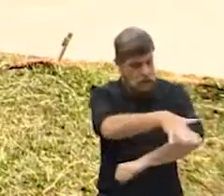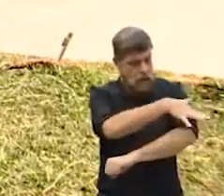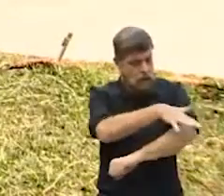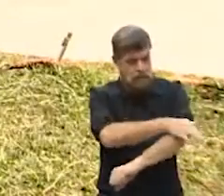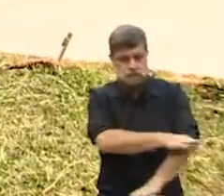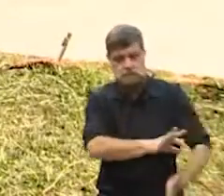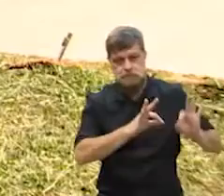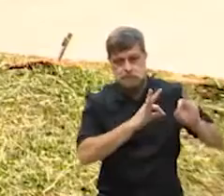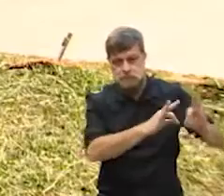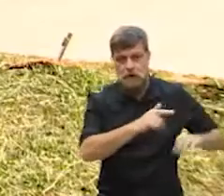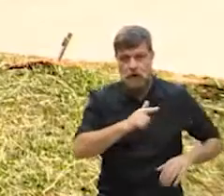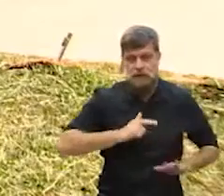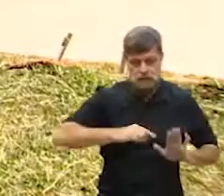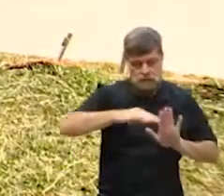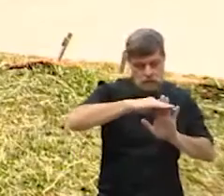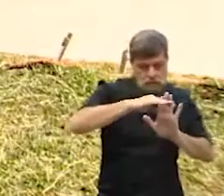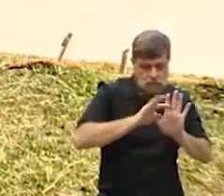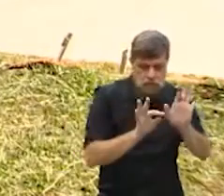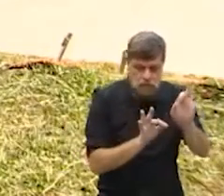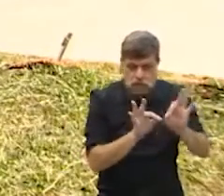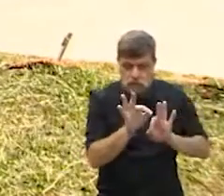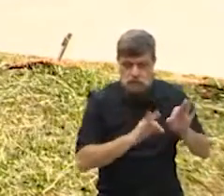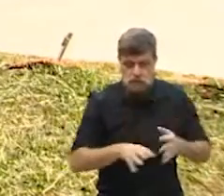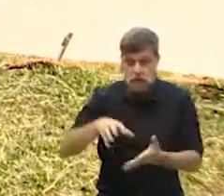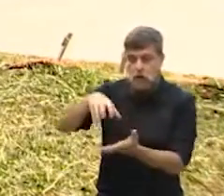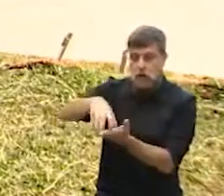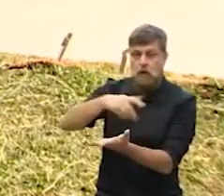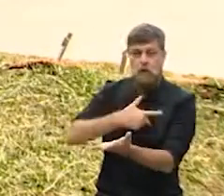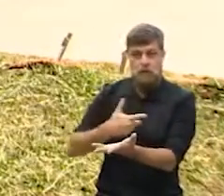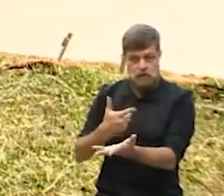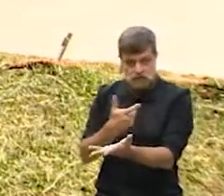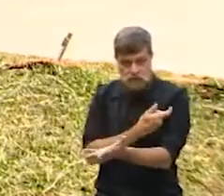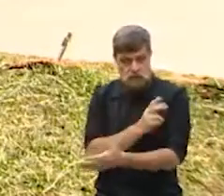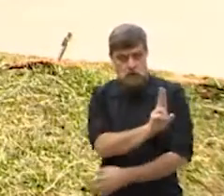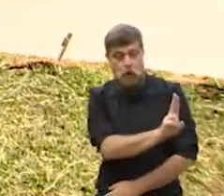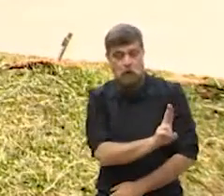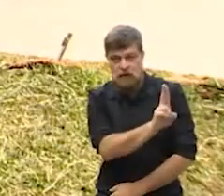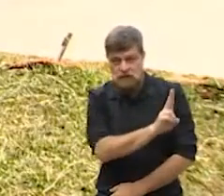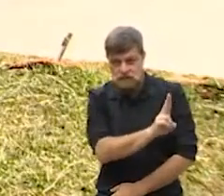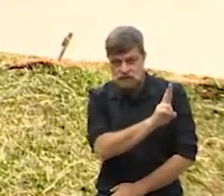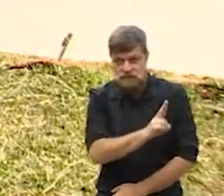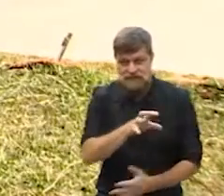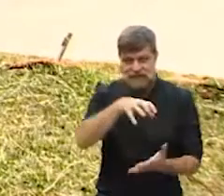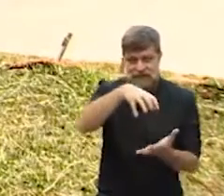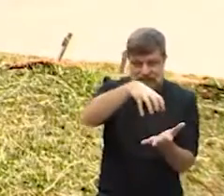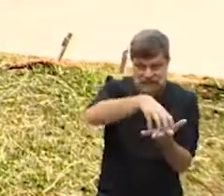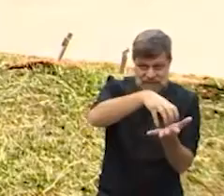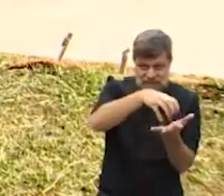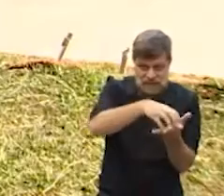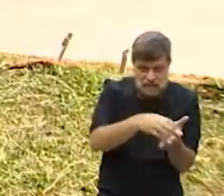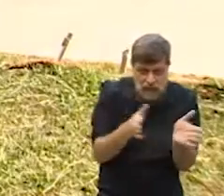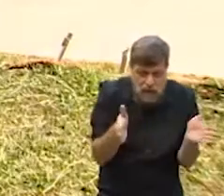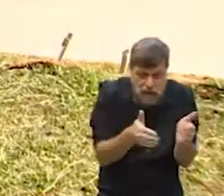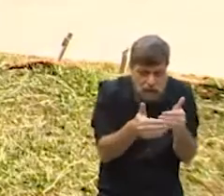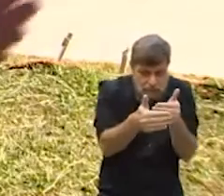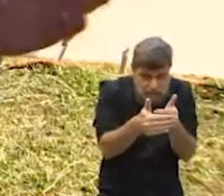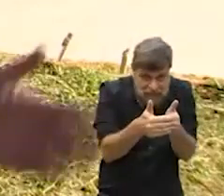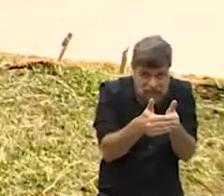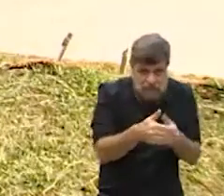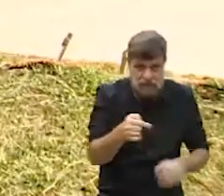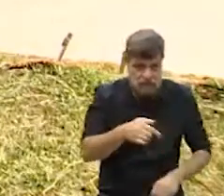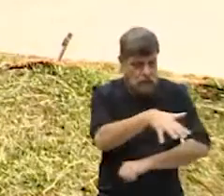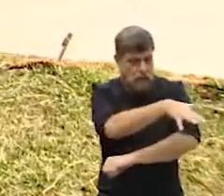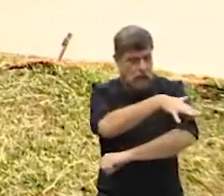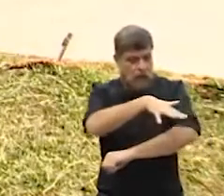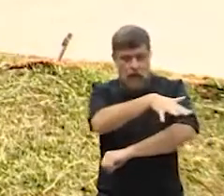essa praça e com alguns projetos que o próprio posto de saúde utiliza a nossa sede, que é pequena,